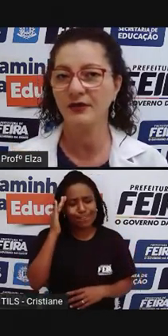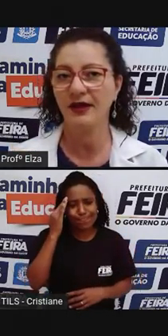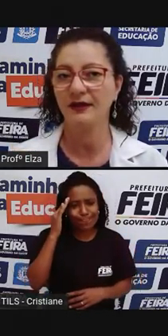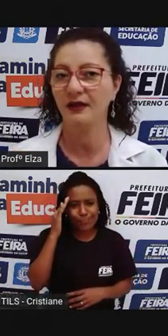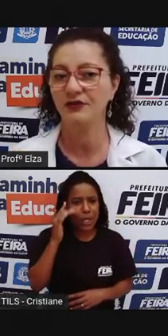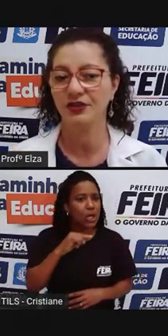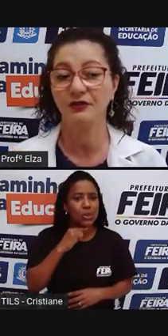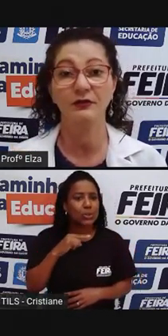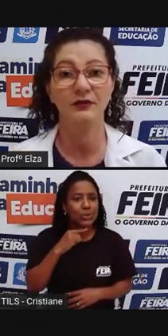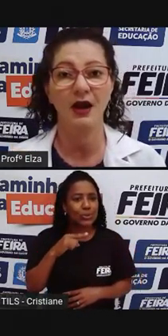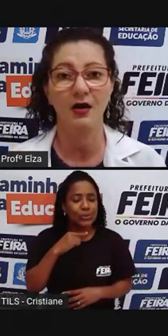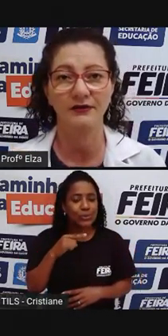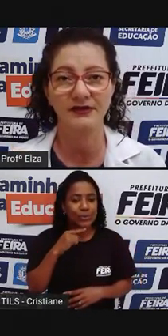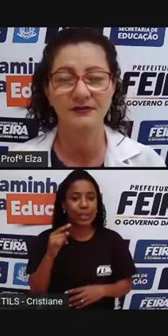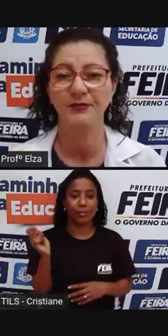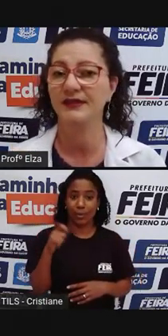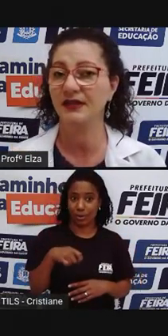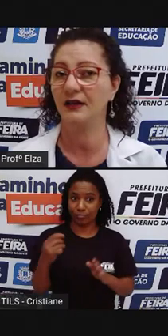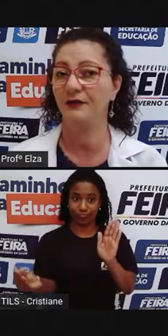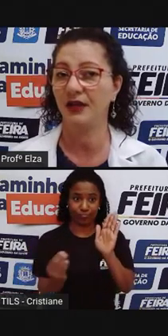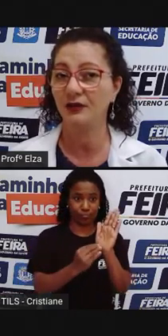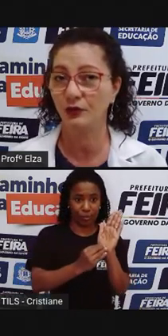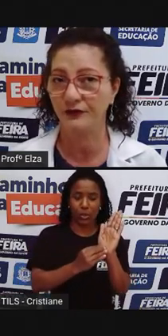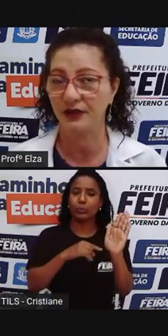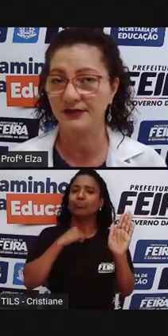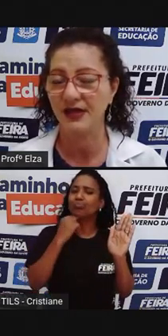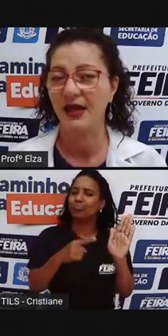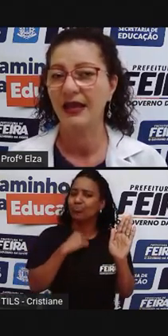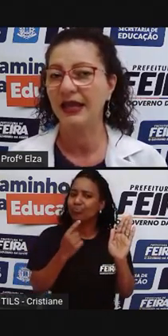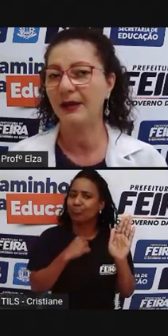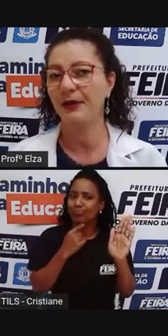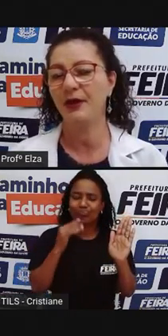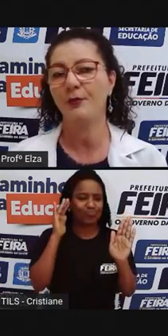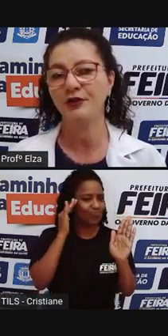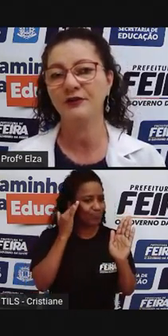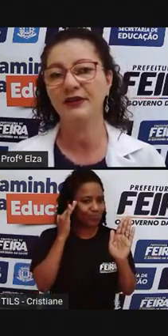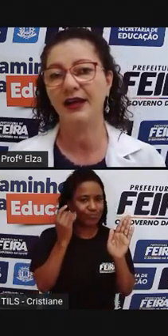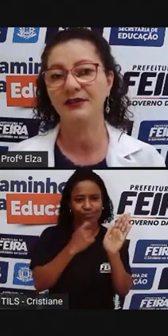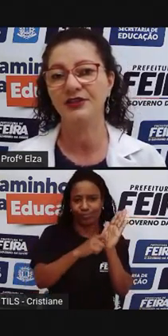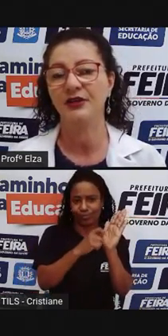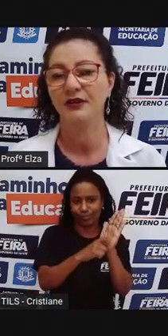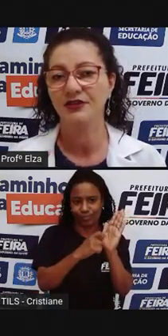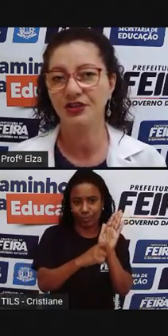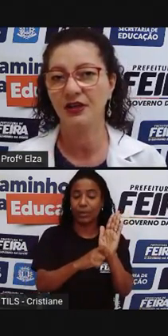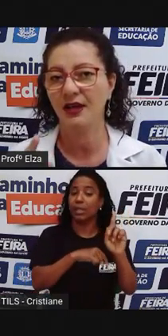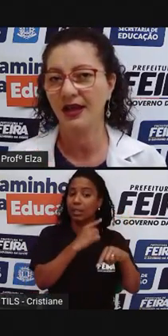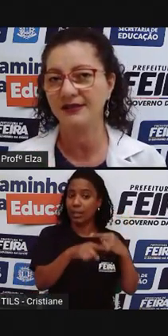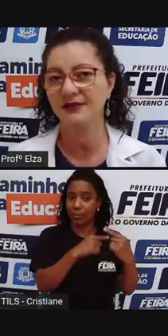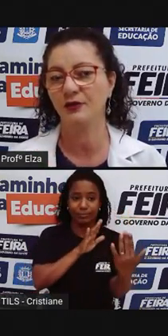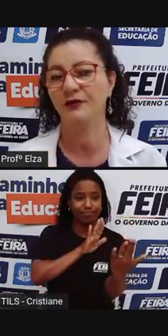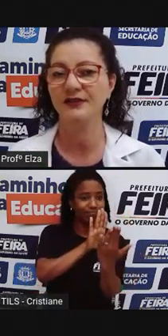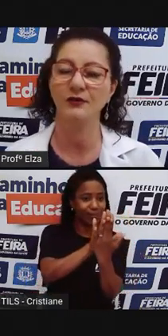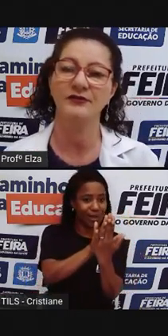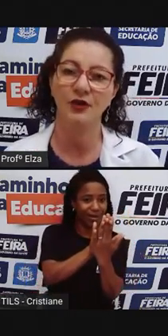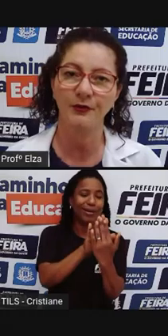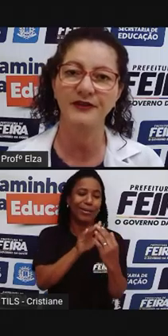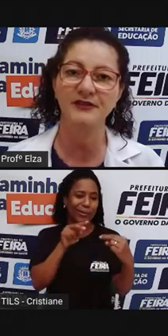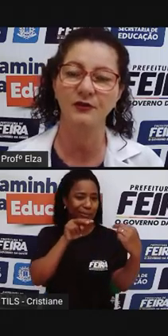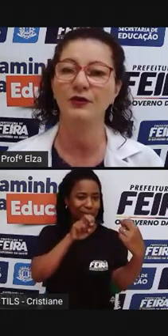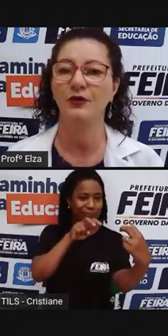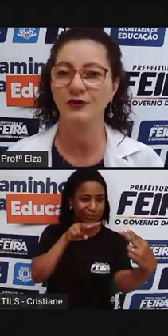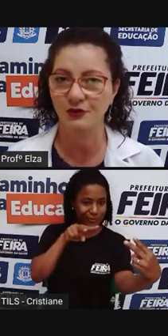coloque no seu caderno o título Doubts, que significa dúvidas. E na primeira oportunidade, tire essas dúvidas com o